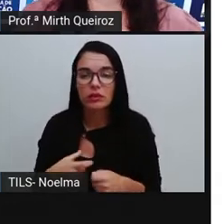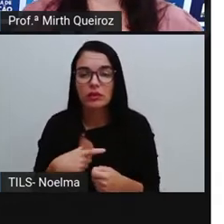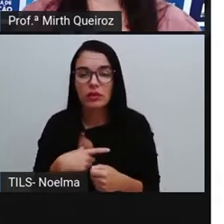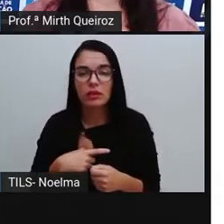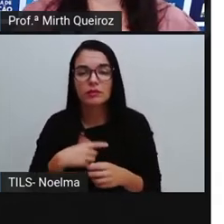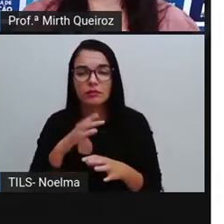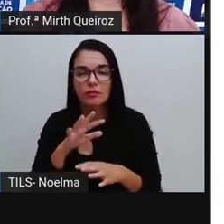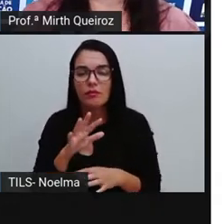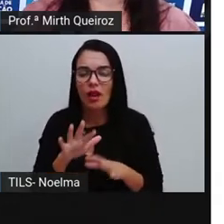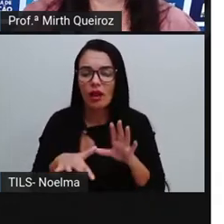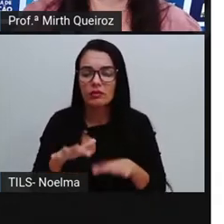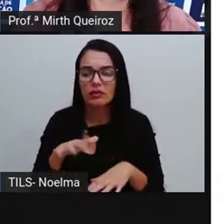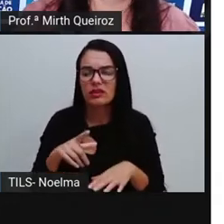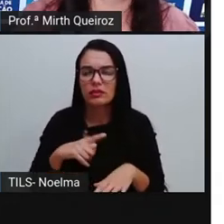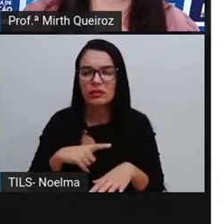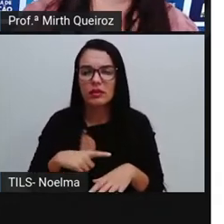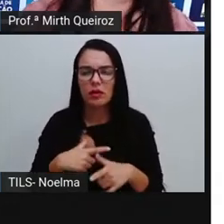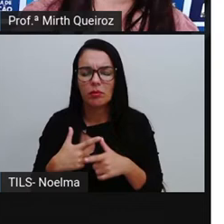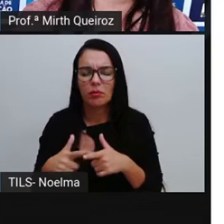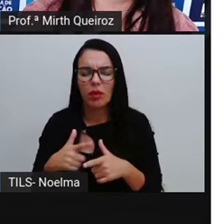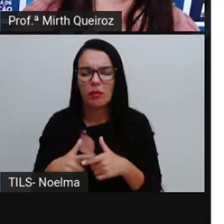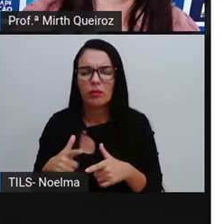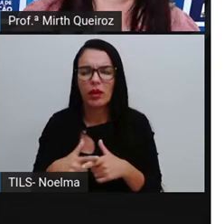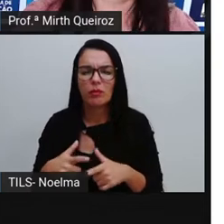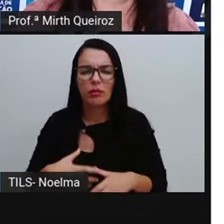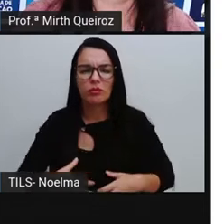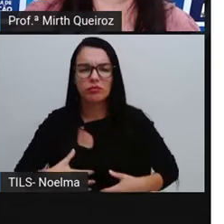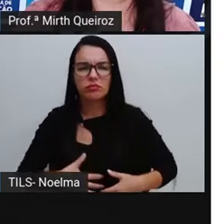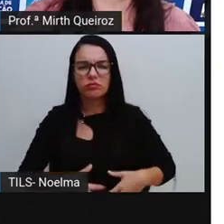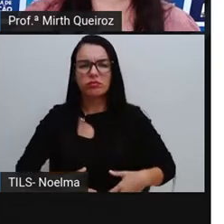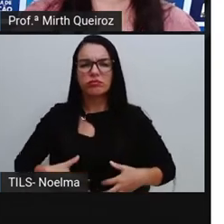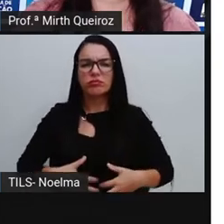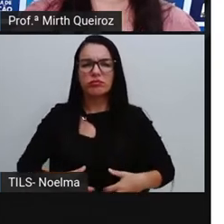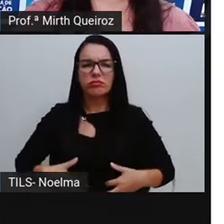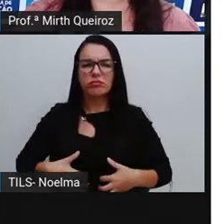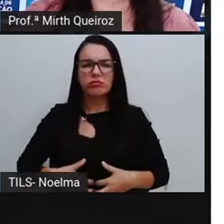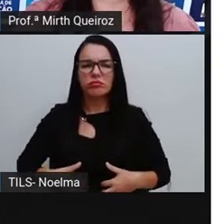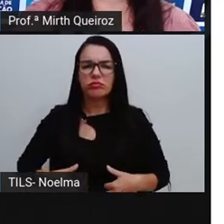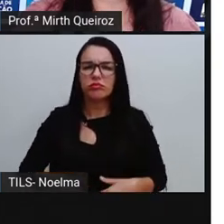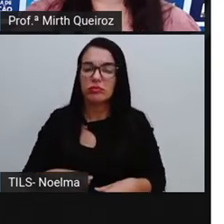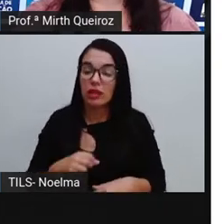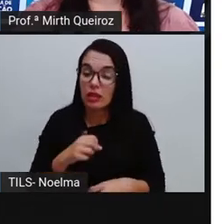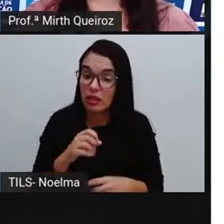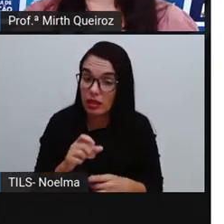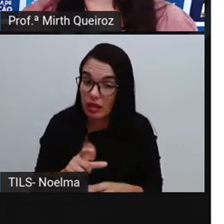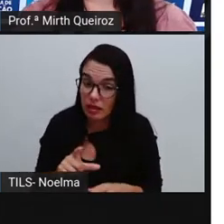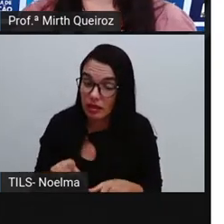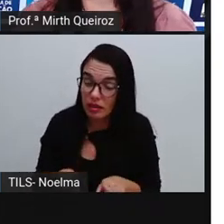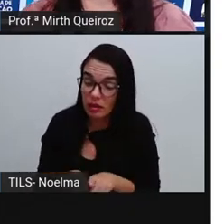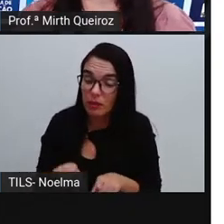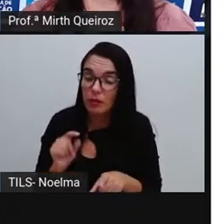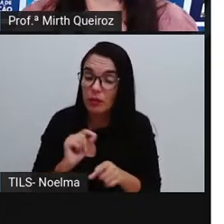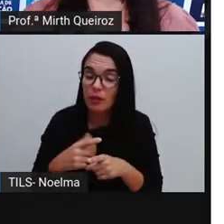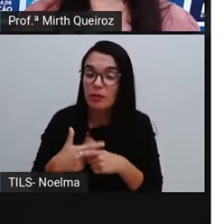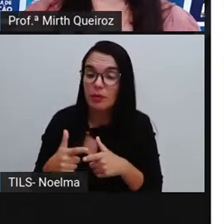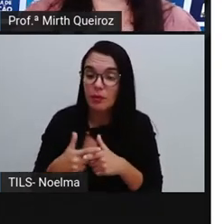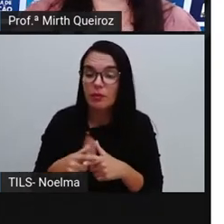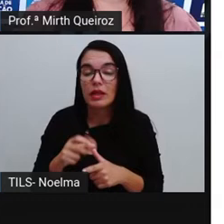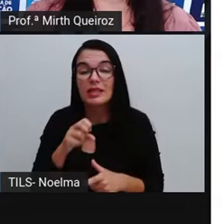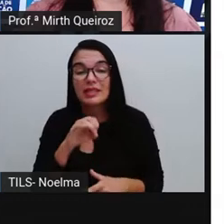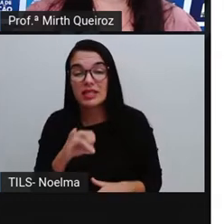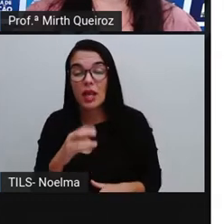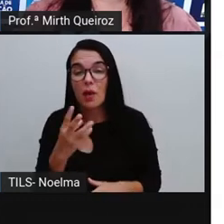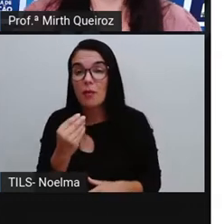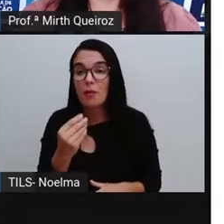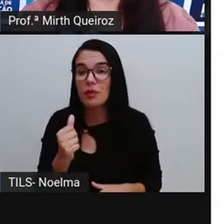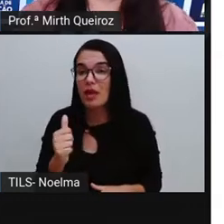intestinais, problemas de ressecamento, pessoas que tomam água em uma quantidade muito pequena têm problemas relacionados